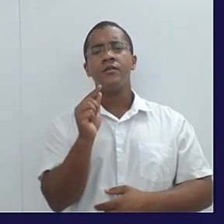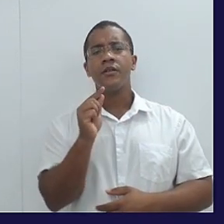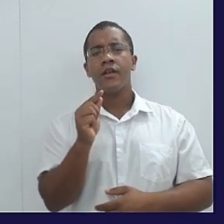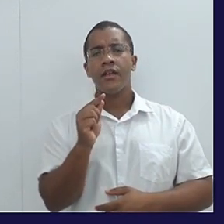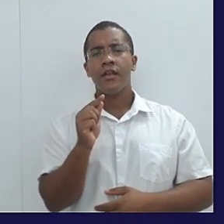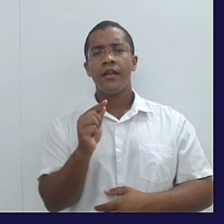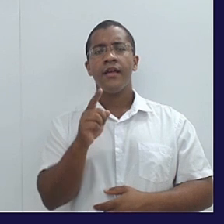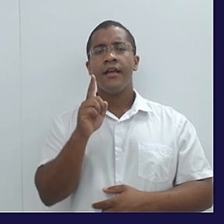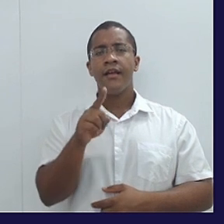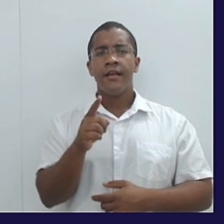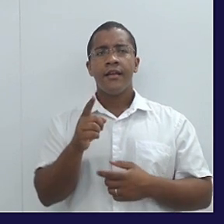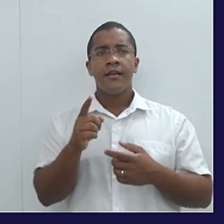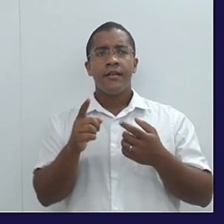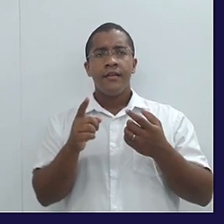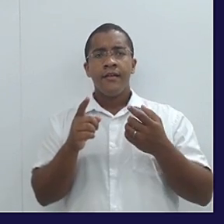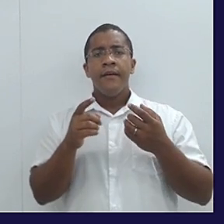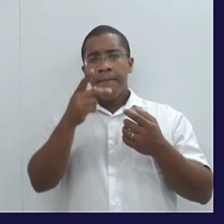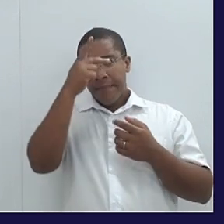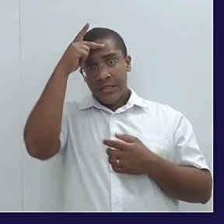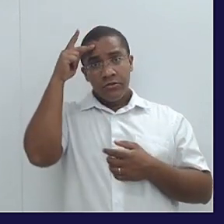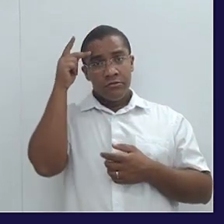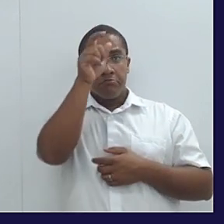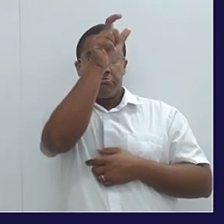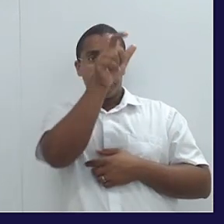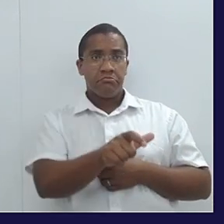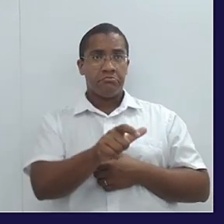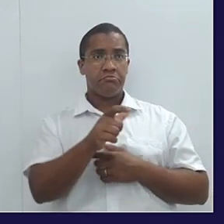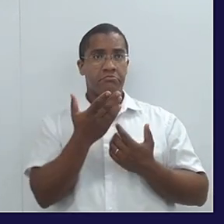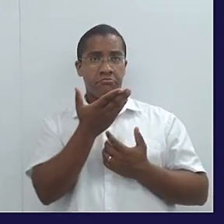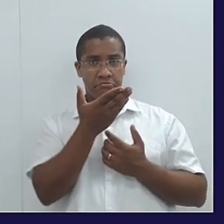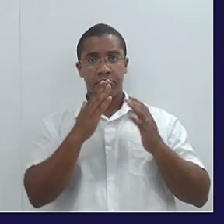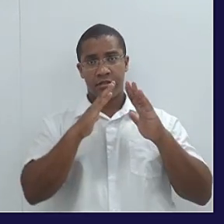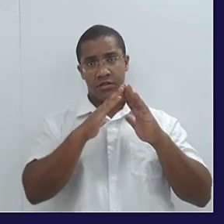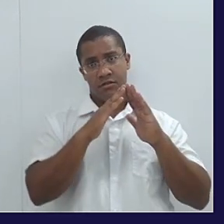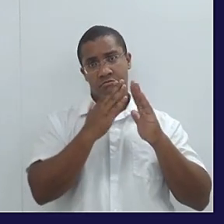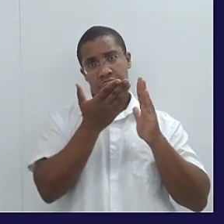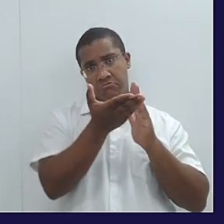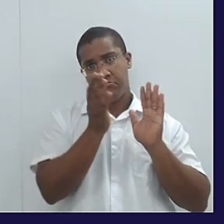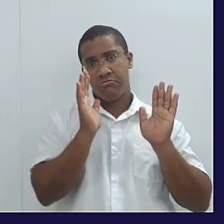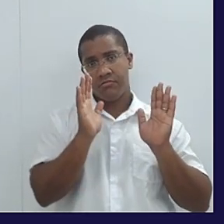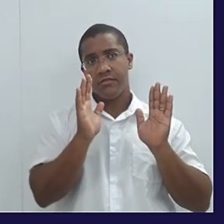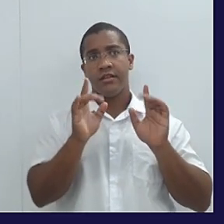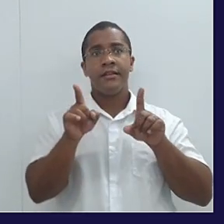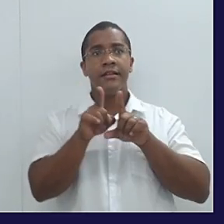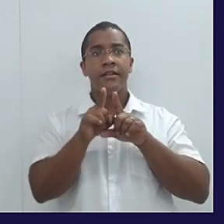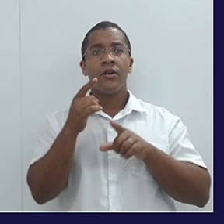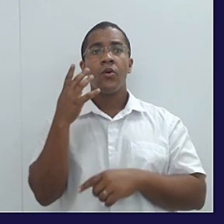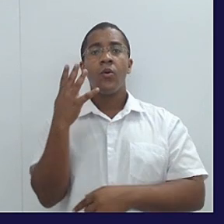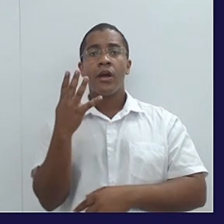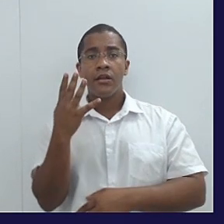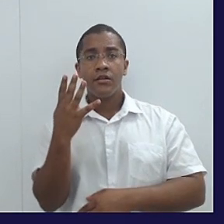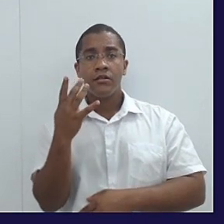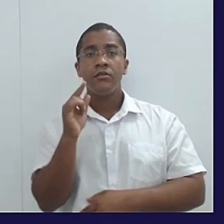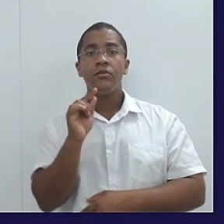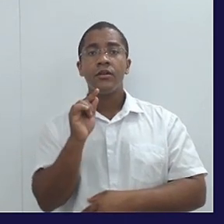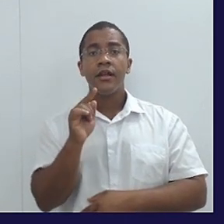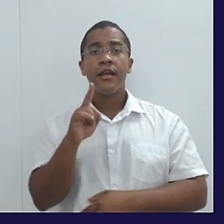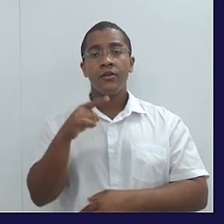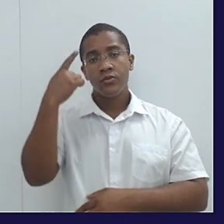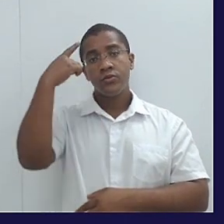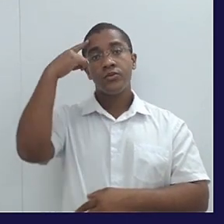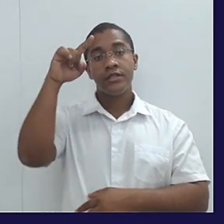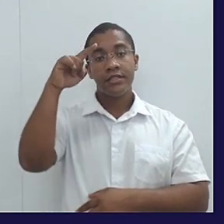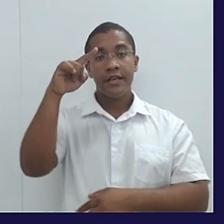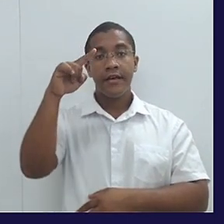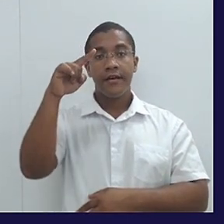realidade, vai se falar das informações do cliente e da unidade consumidora. O 4 vai